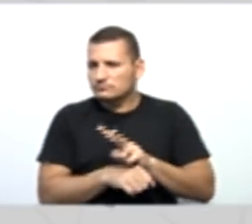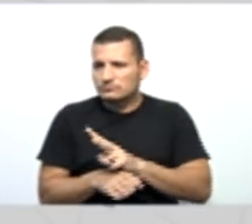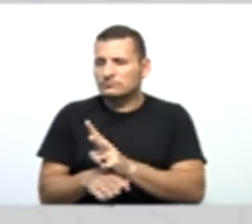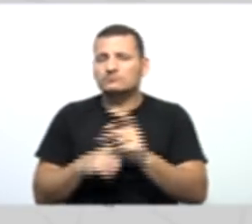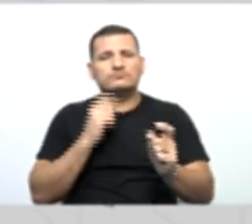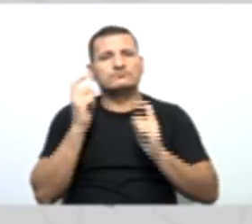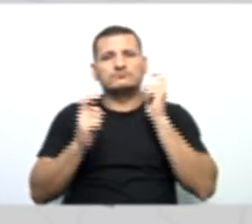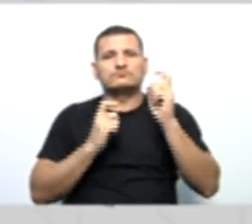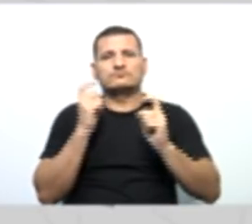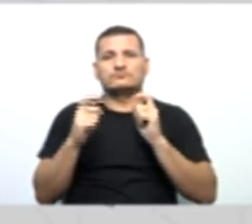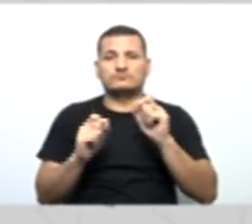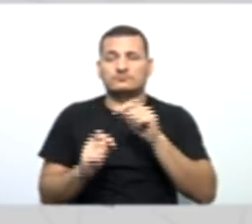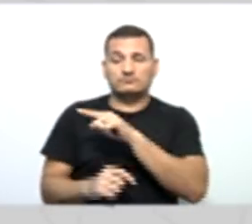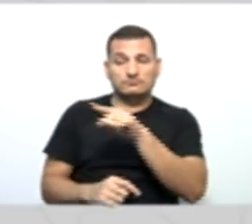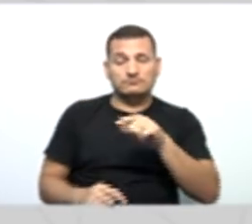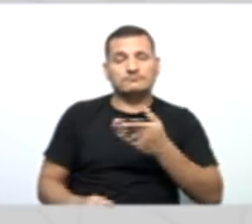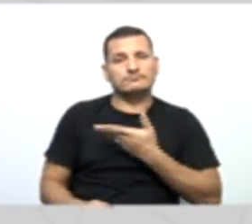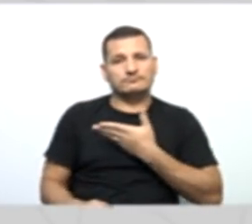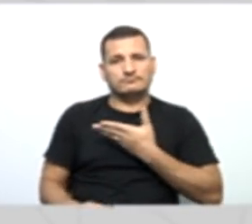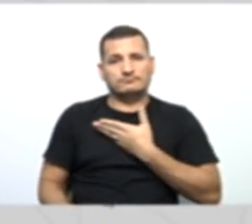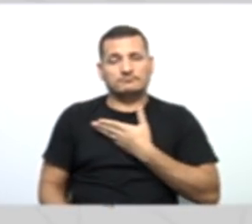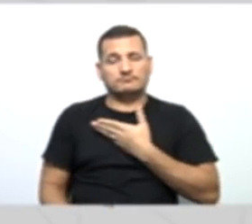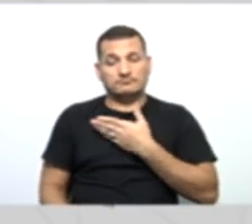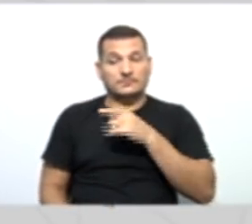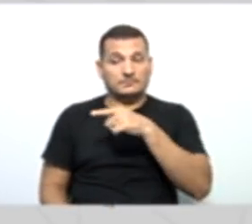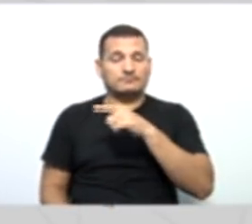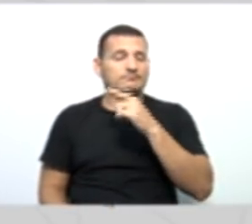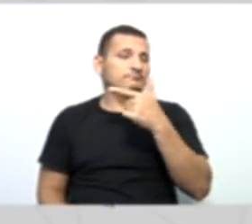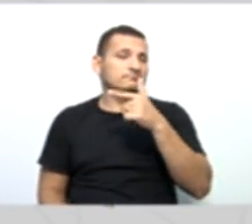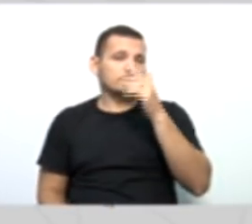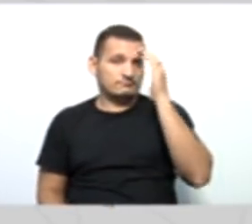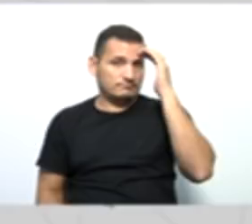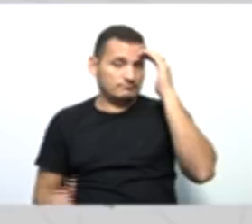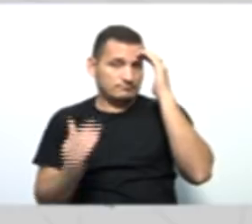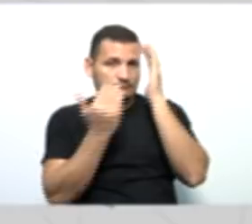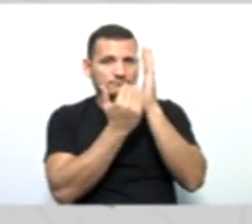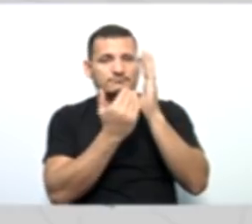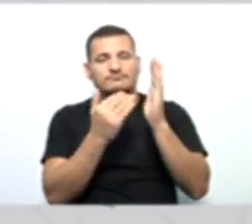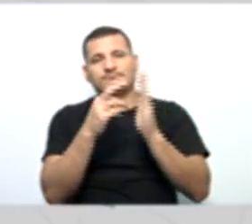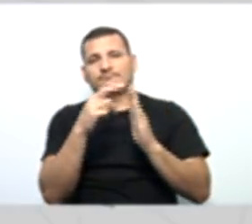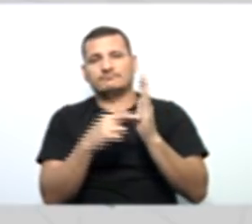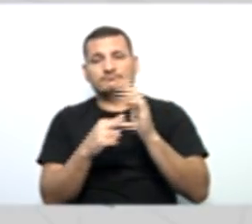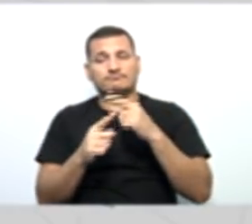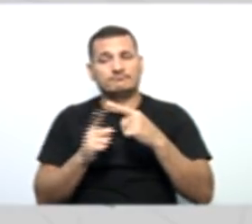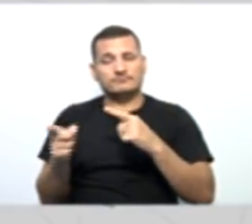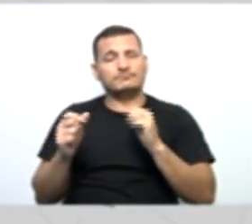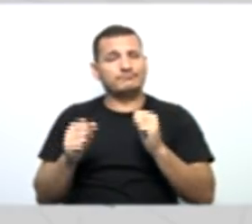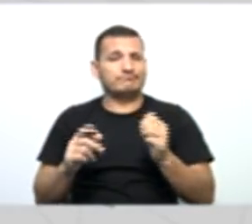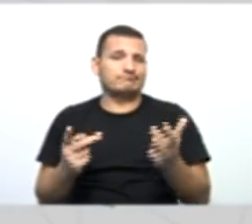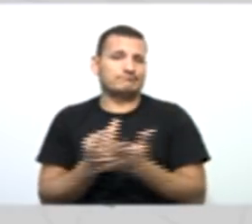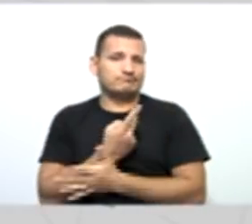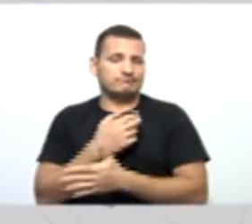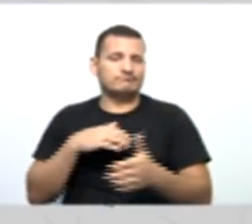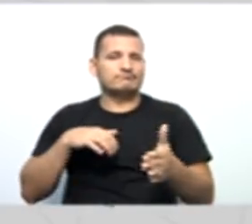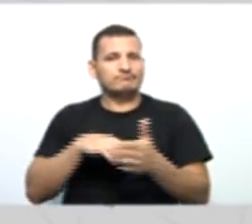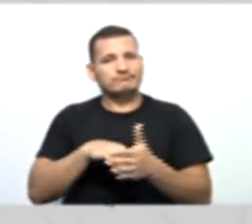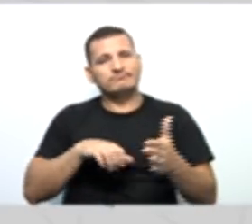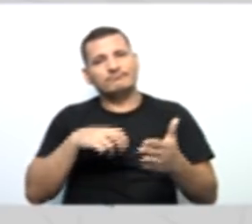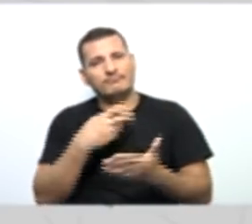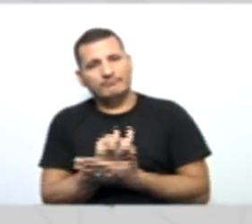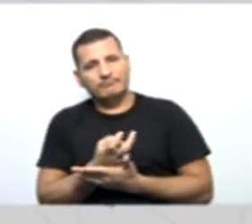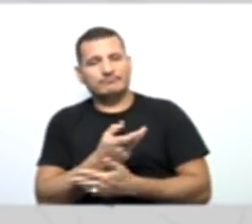preocupado com aquele coleguinha que de repente não está seguindo as normas. Sabe por quê? Porque ele pode se ferir. E pior que isso,